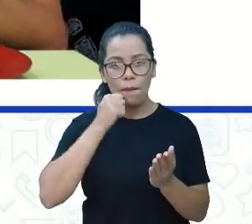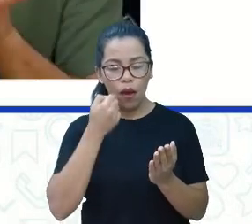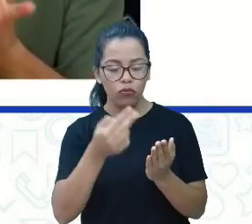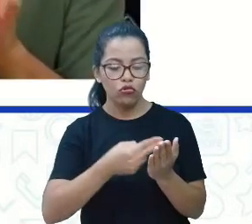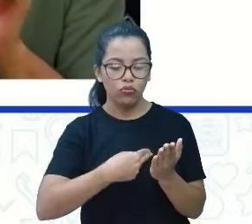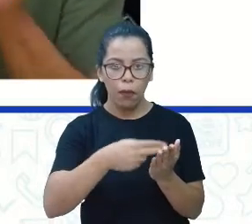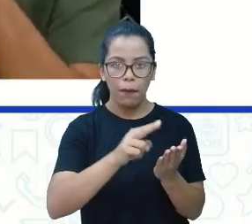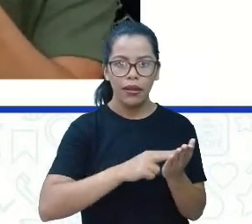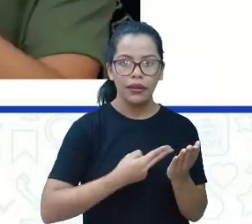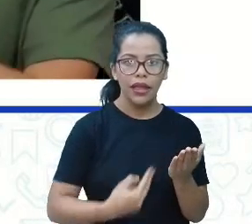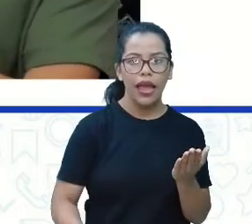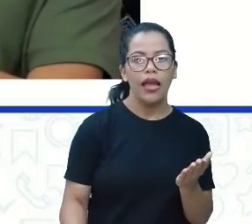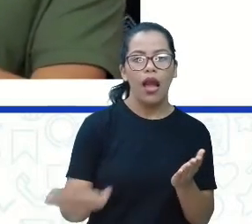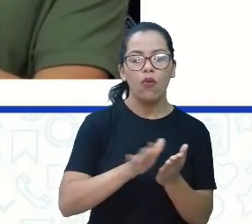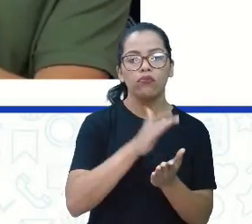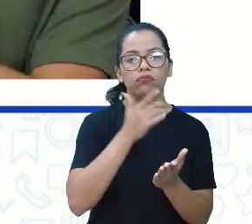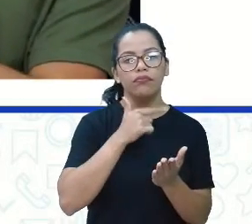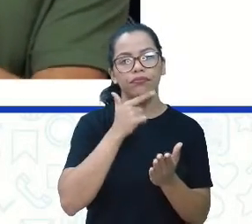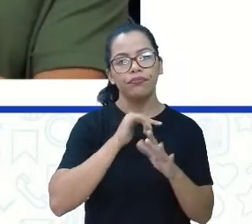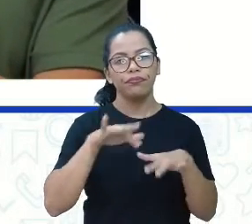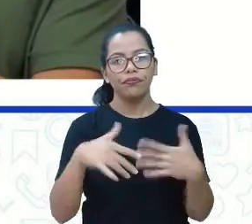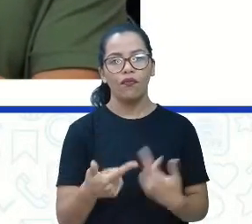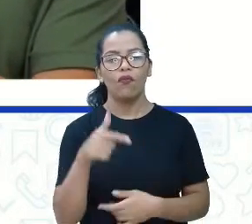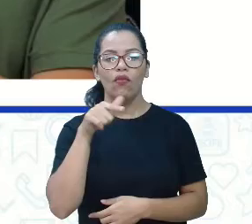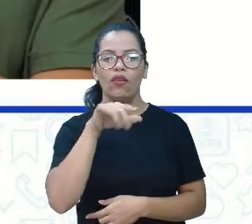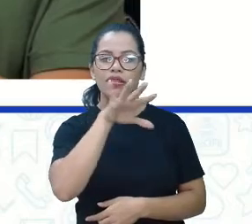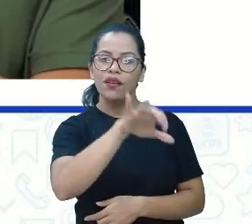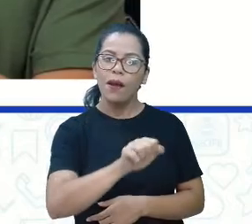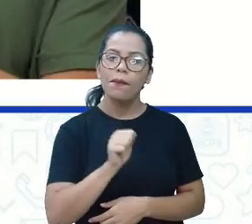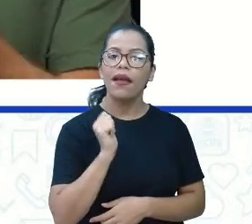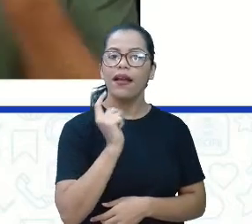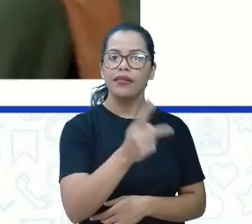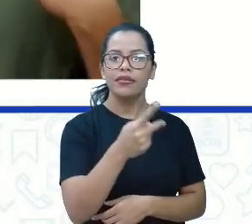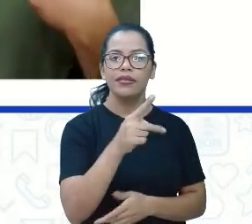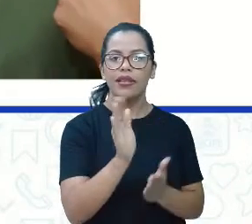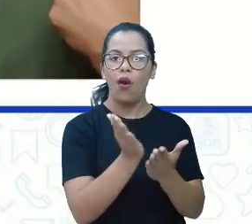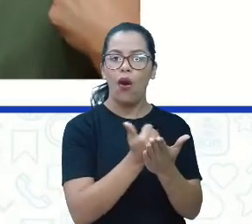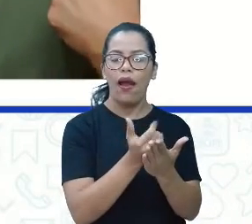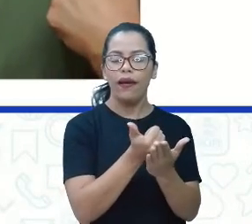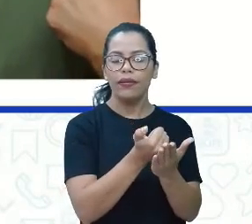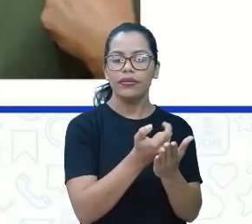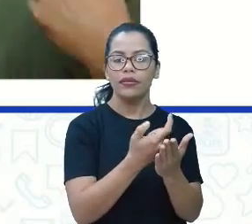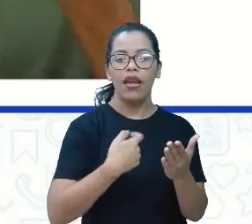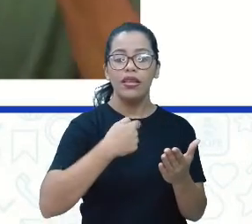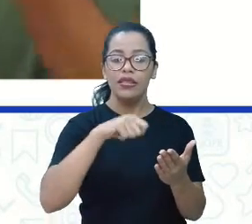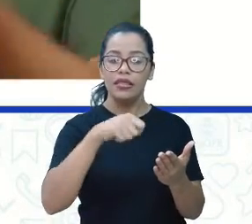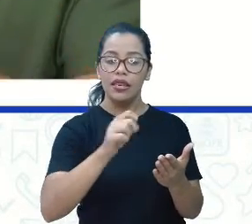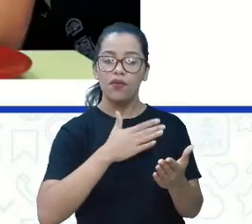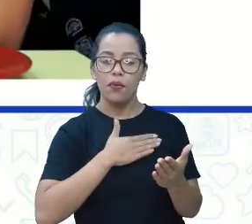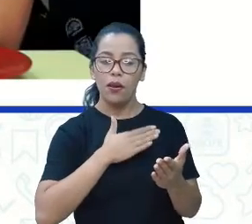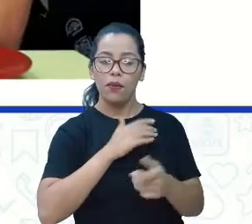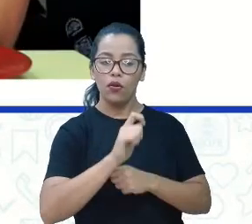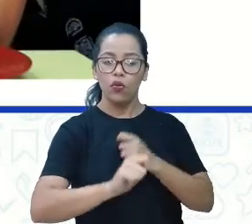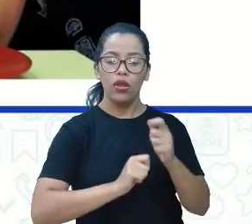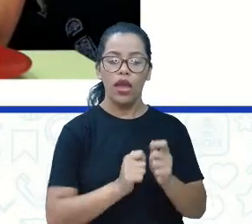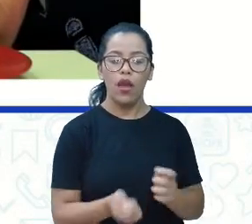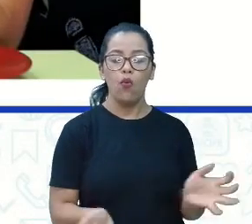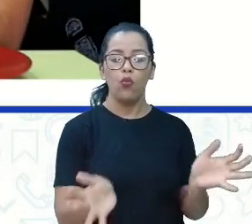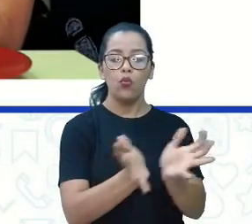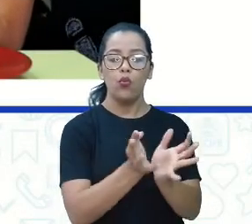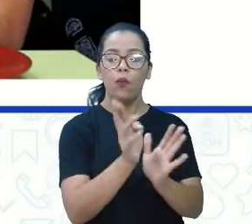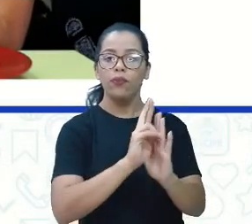Então você vai pegar o seu caderninho e a sua caneta e vai escrever pra mim um conjunto de regras, um